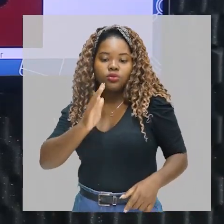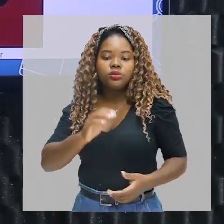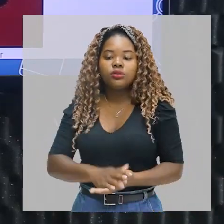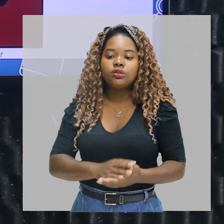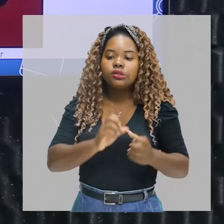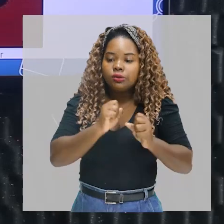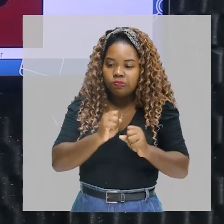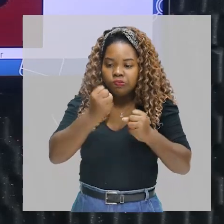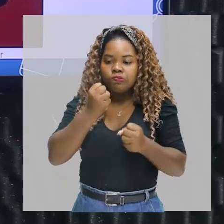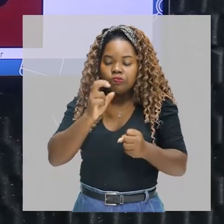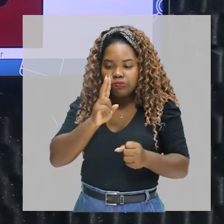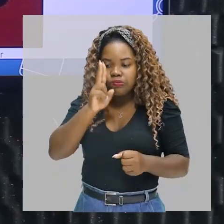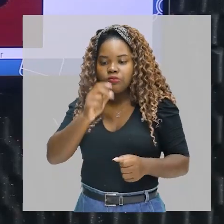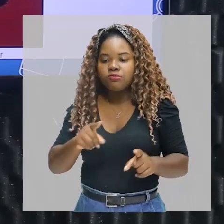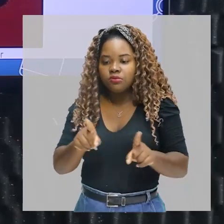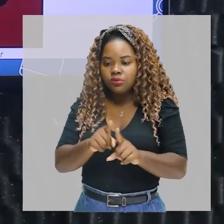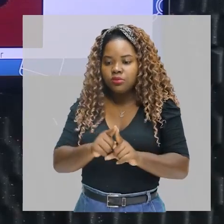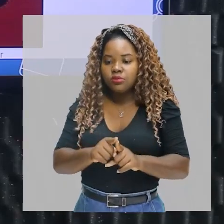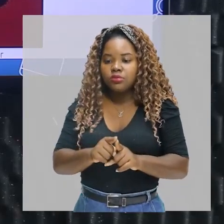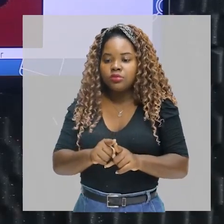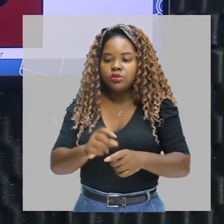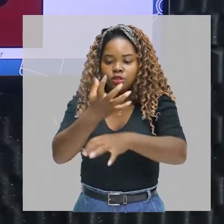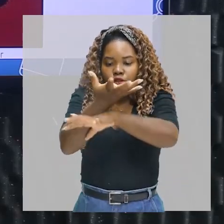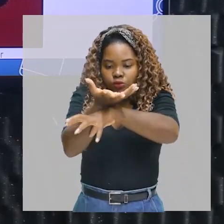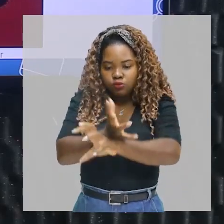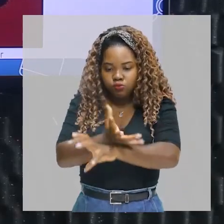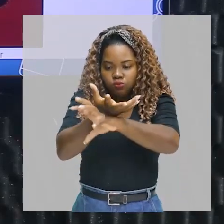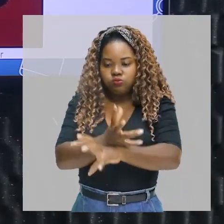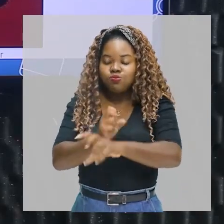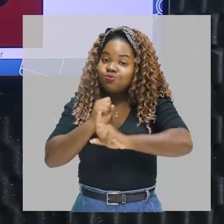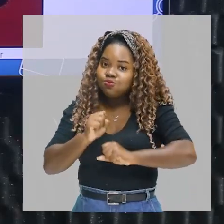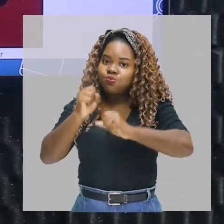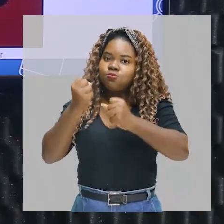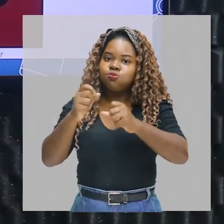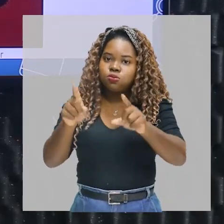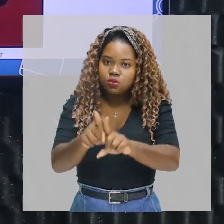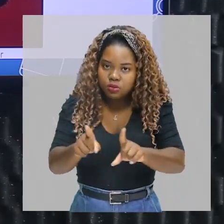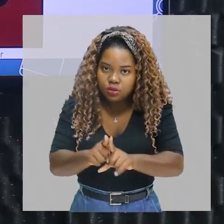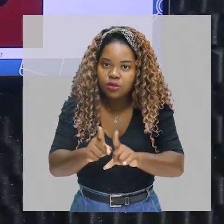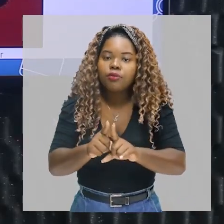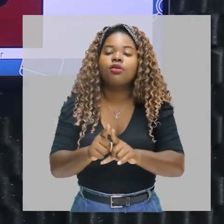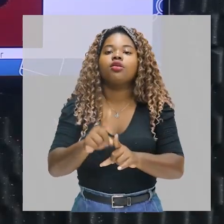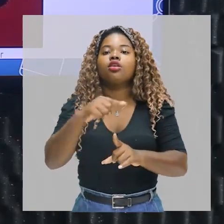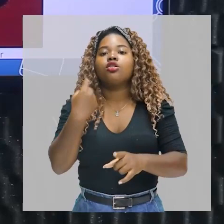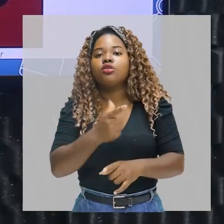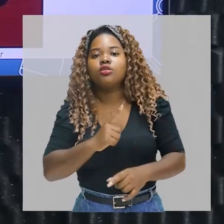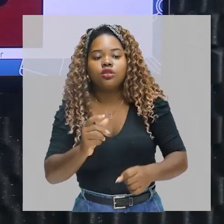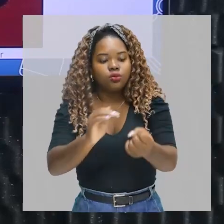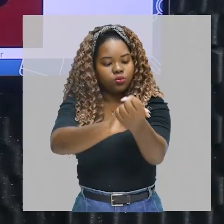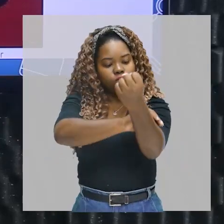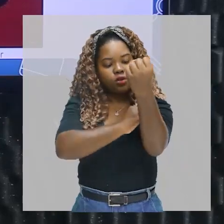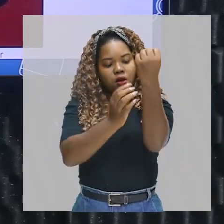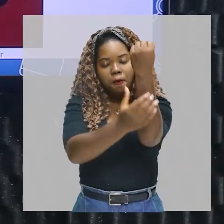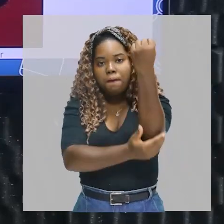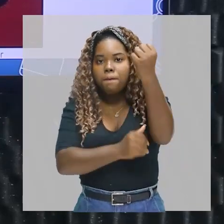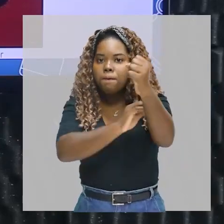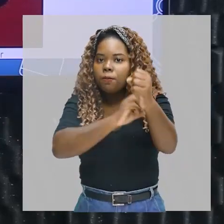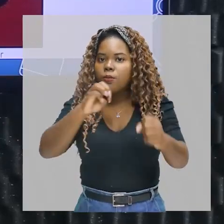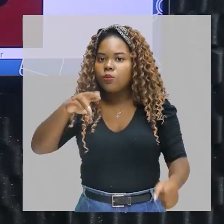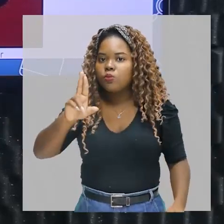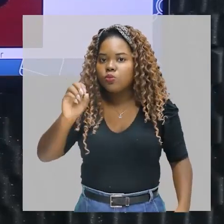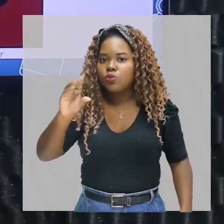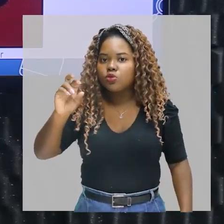mais forte. Ela vai fazer com que nossos ossos sejam fortalecidos, que nós tenhamos músculos fortes.